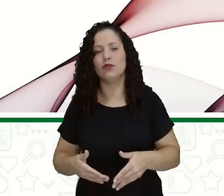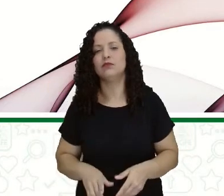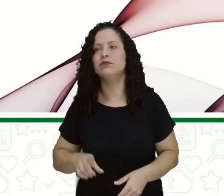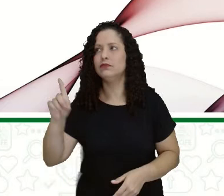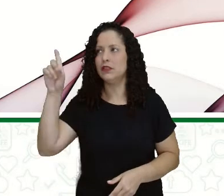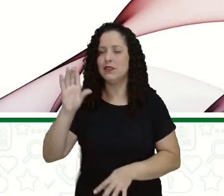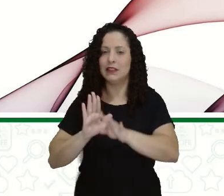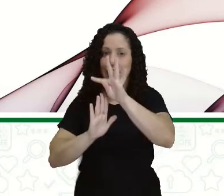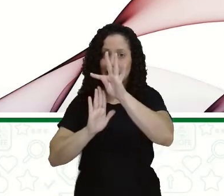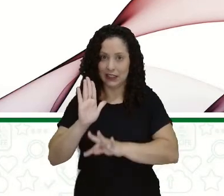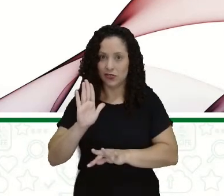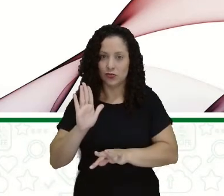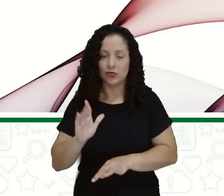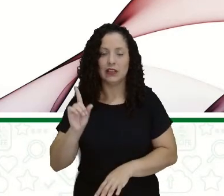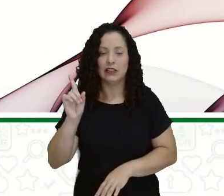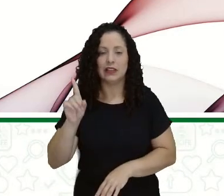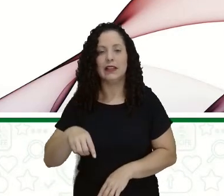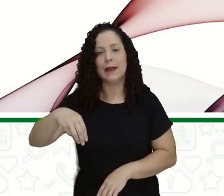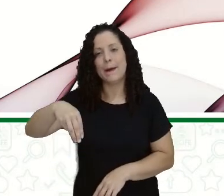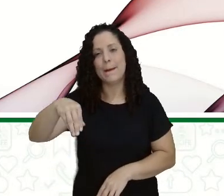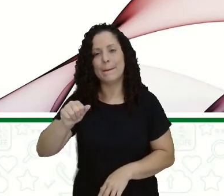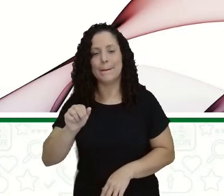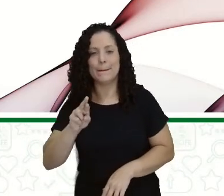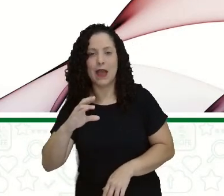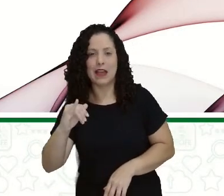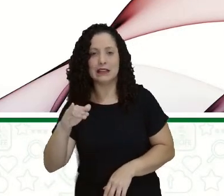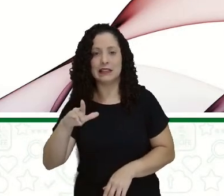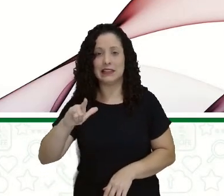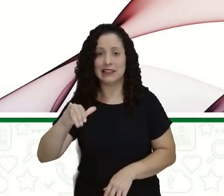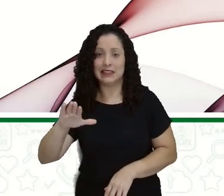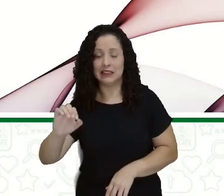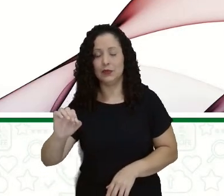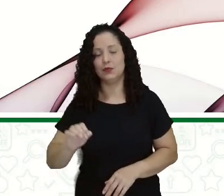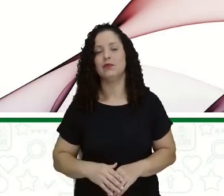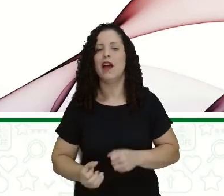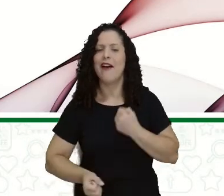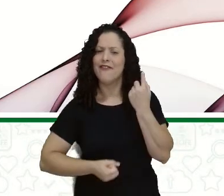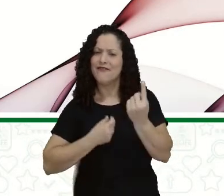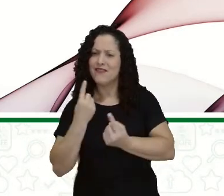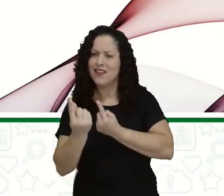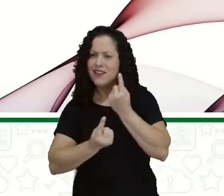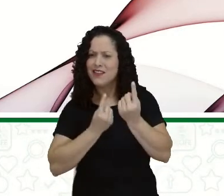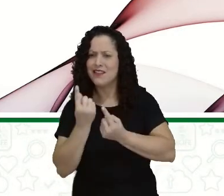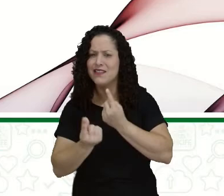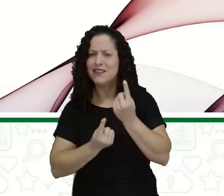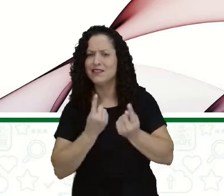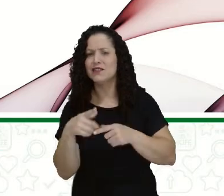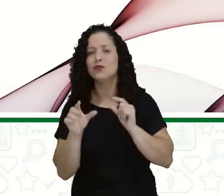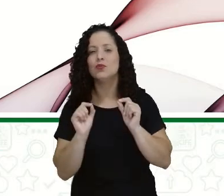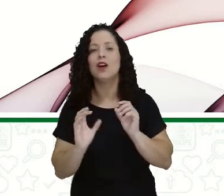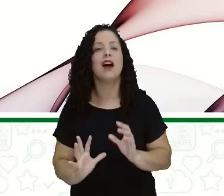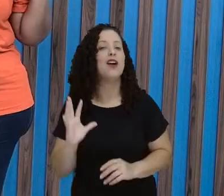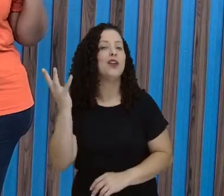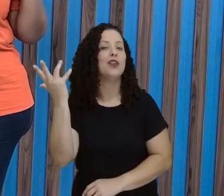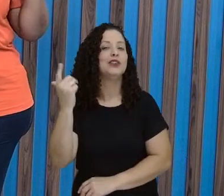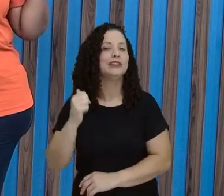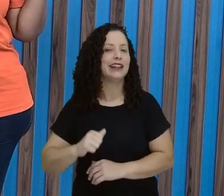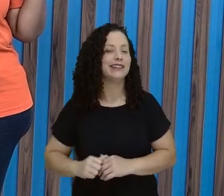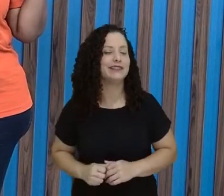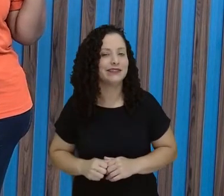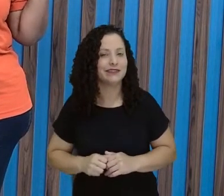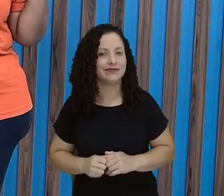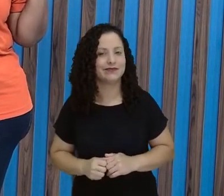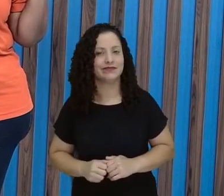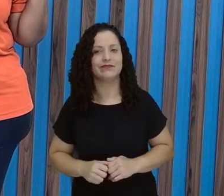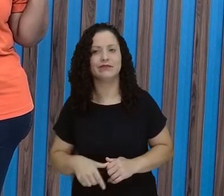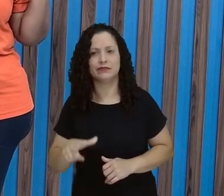de Marcílio. Se liga que às vezes, e aí mais de uma vez isso acontece, tá? E até com